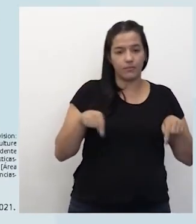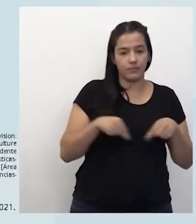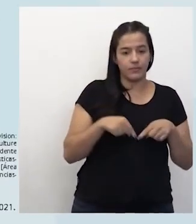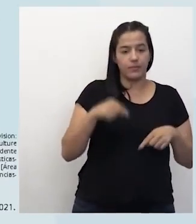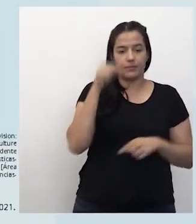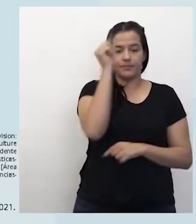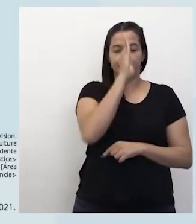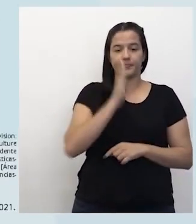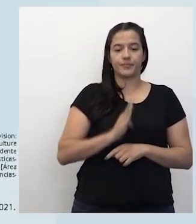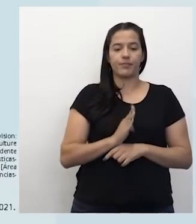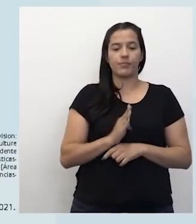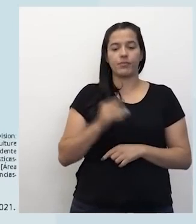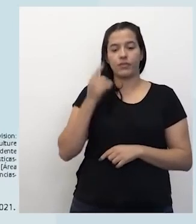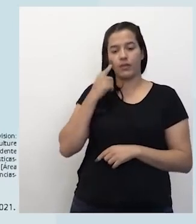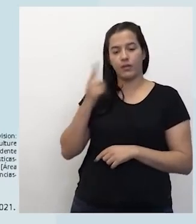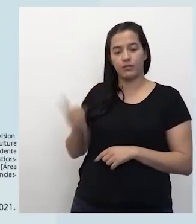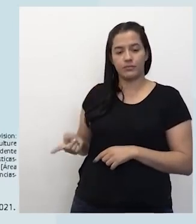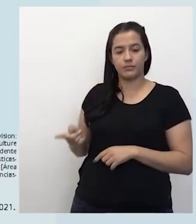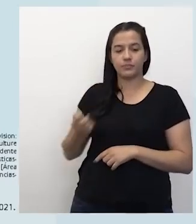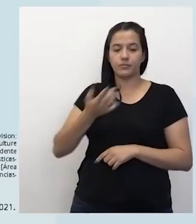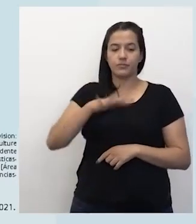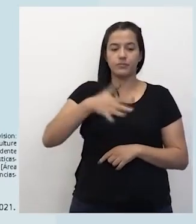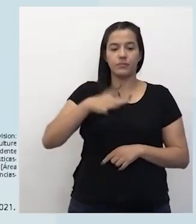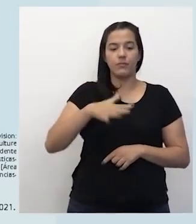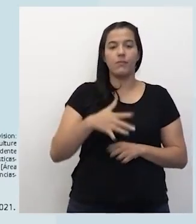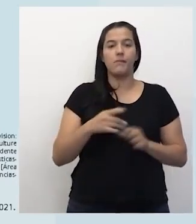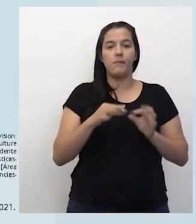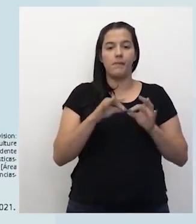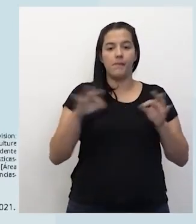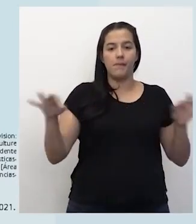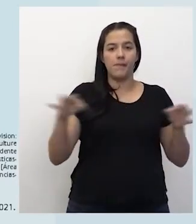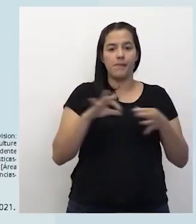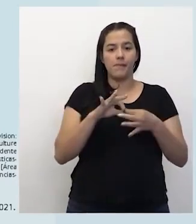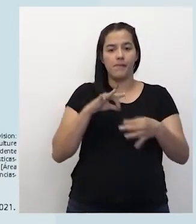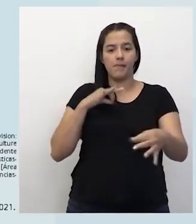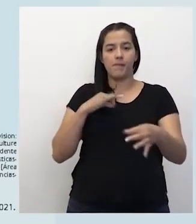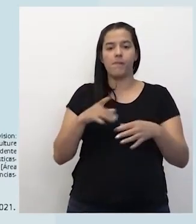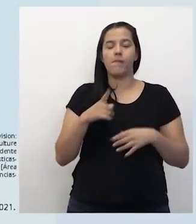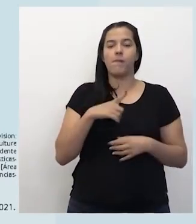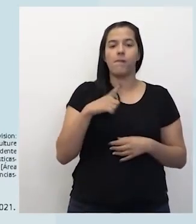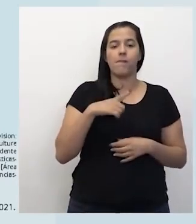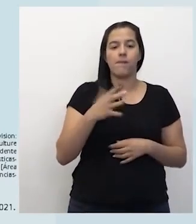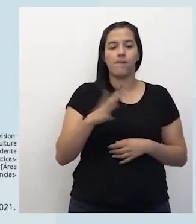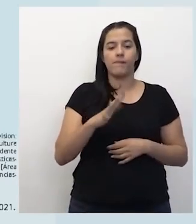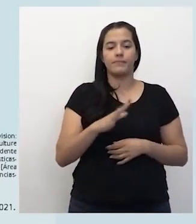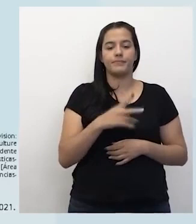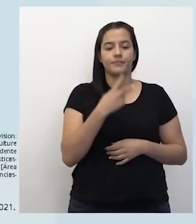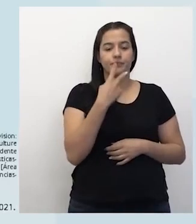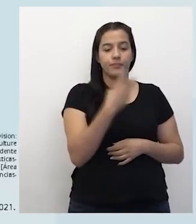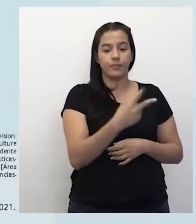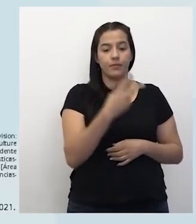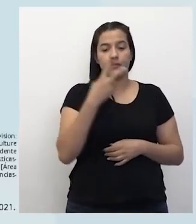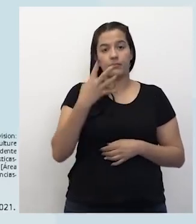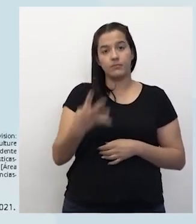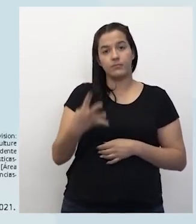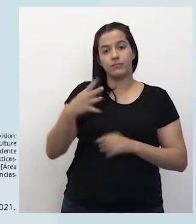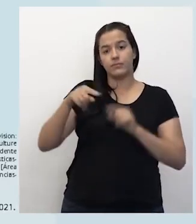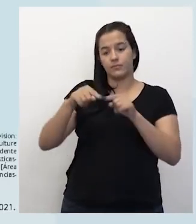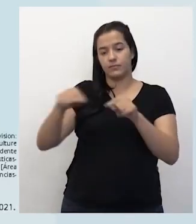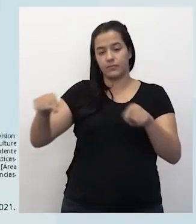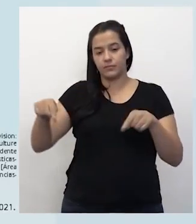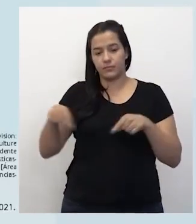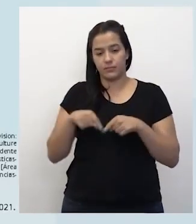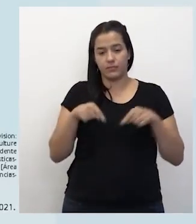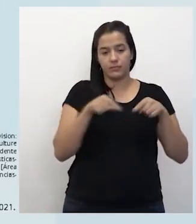está aqui, ó. O Brasil tem uma média aí de densidade de habitantes por quilômetro quadrado de 24 habitantes por quilômetro